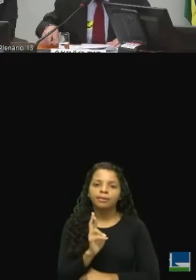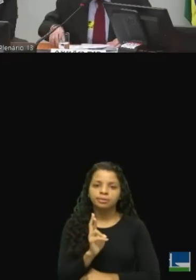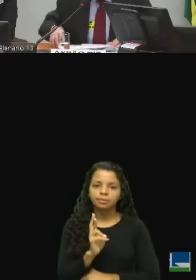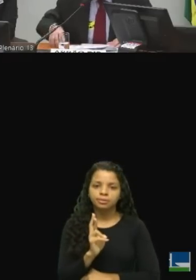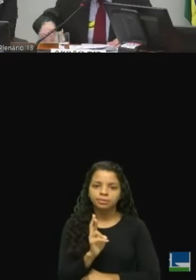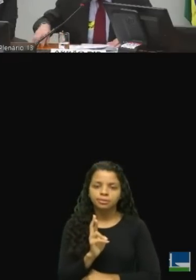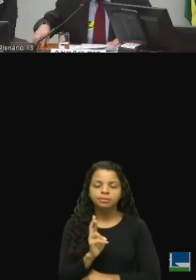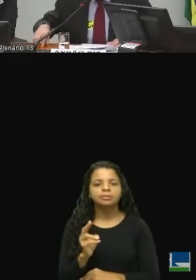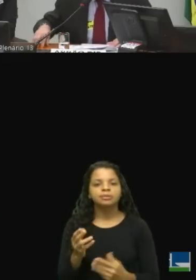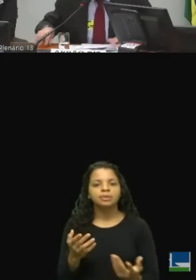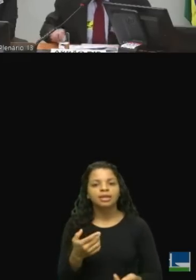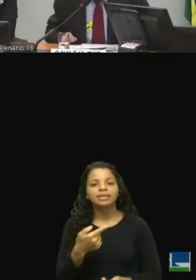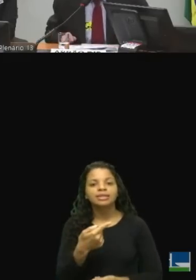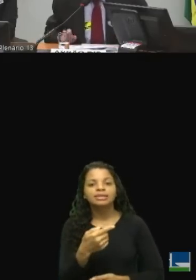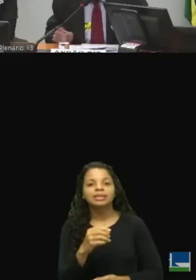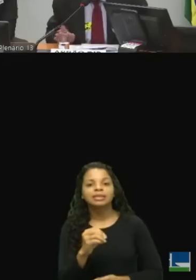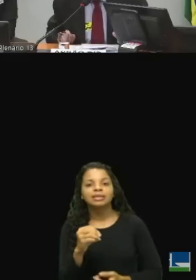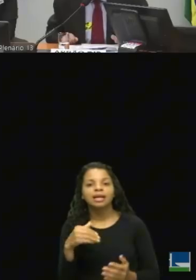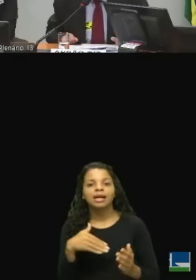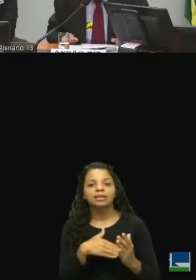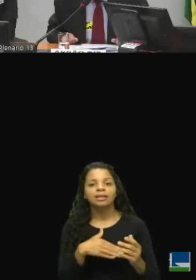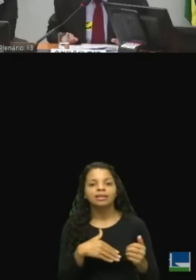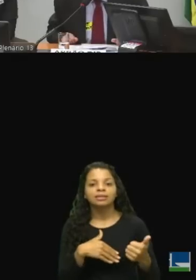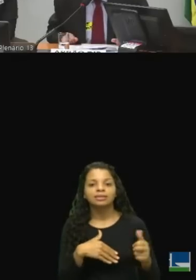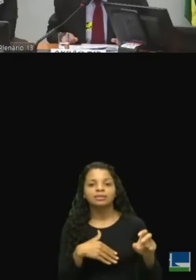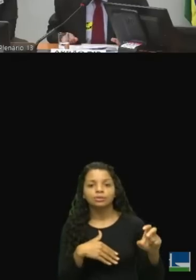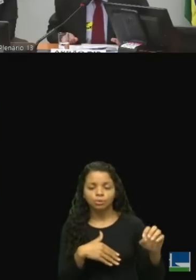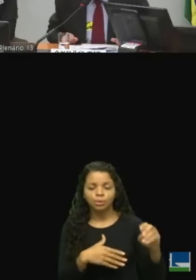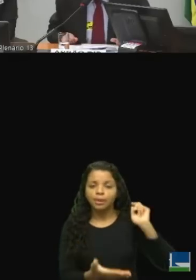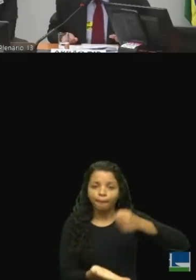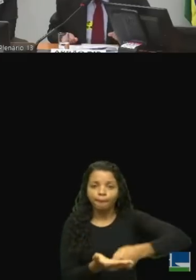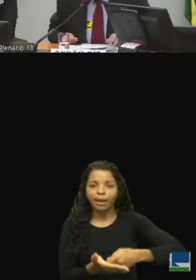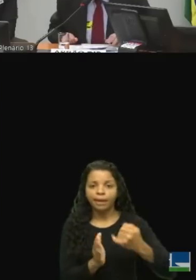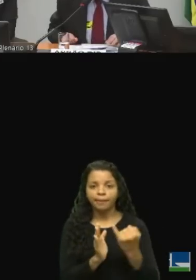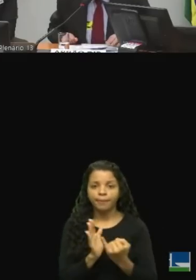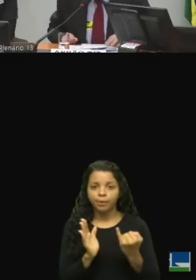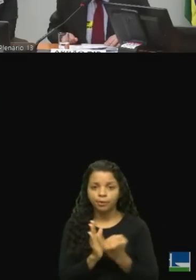E de 70 a 150 mil a pessoa vai pagar a tributação.